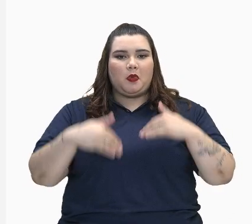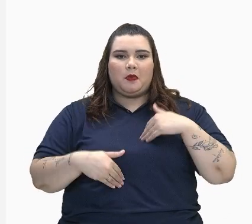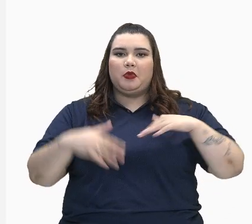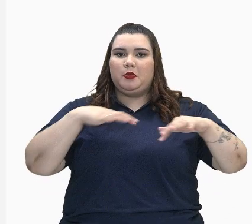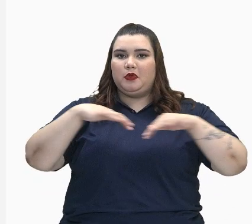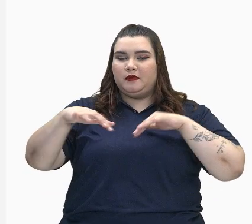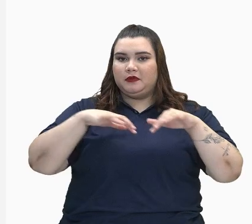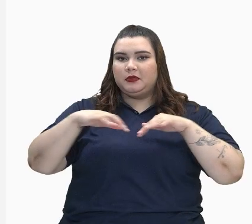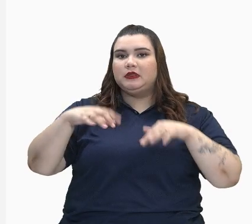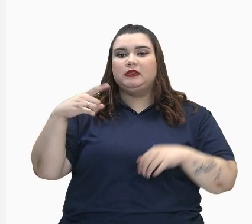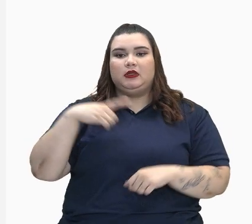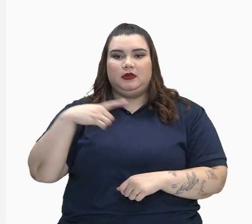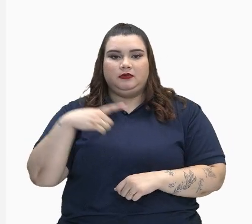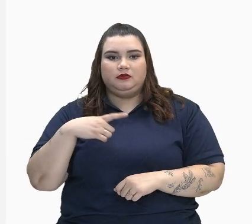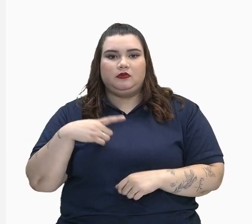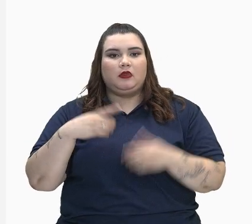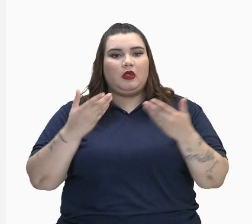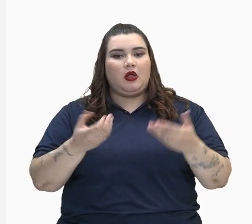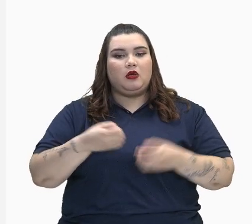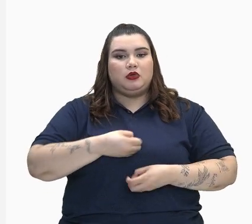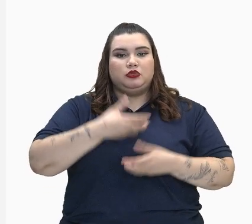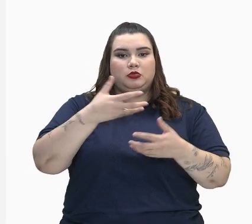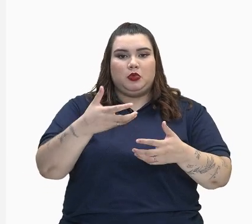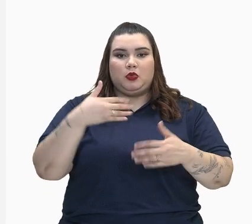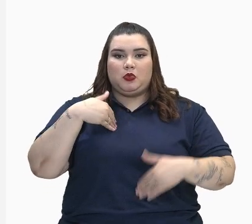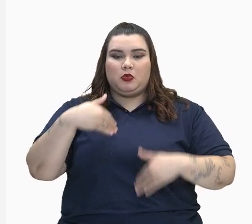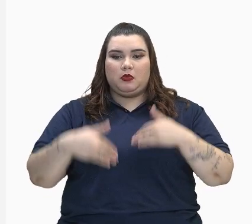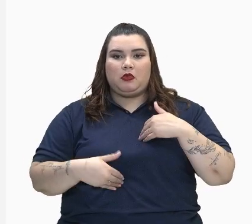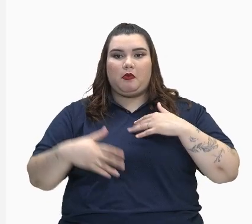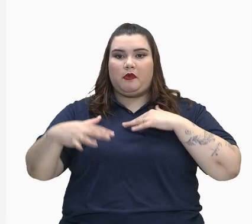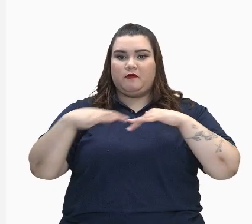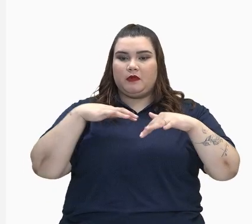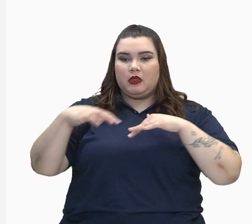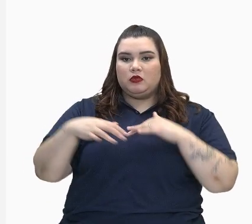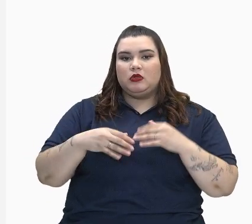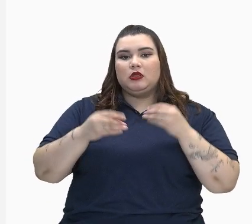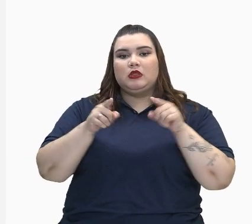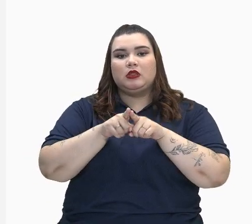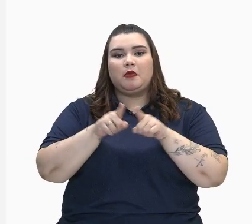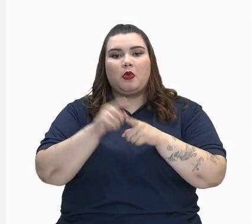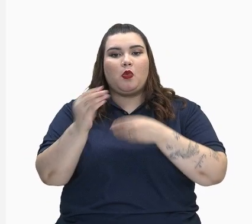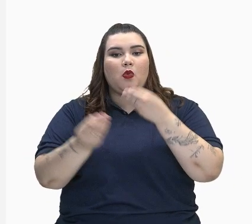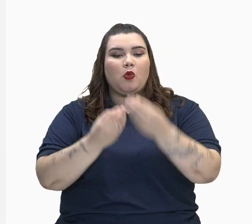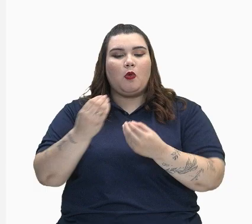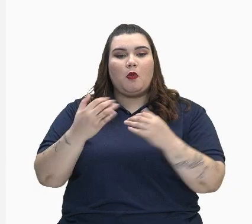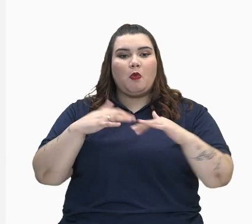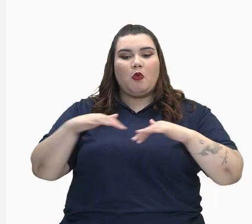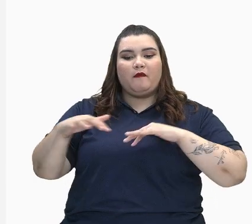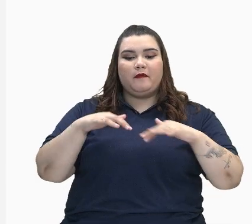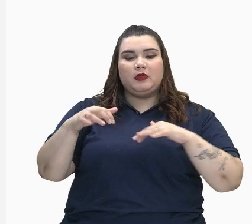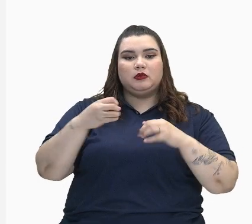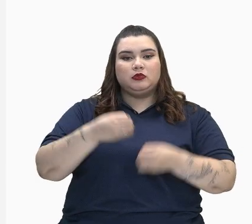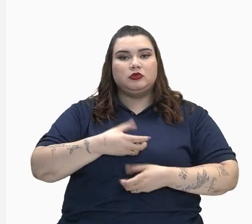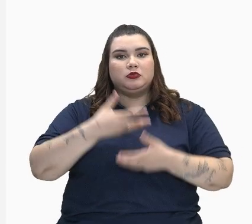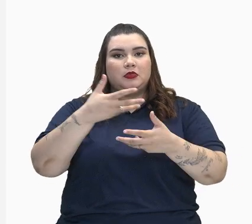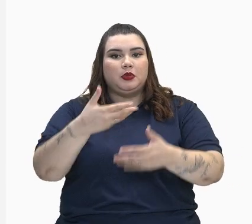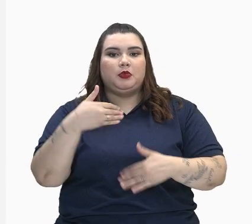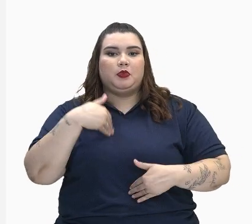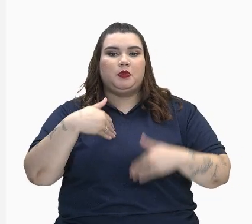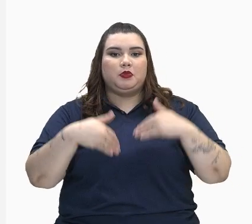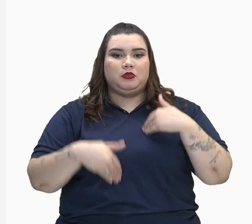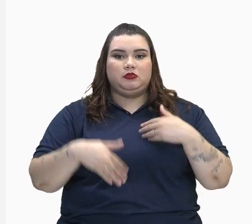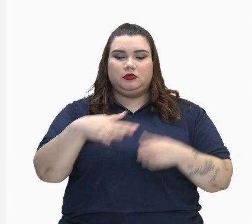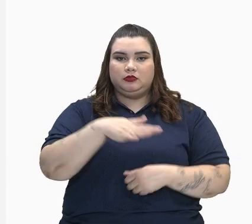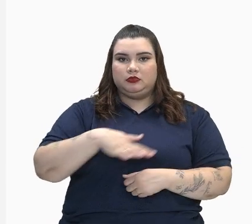ligado ao corpo, sendo a expressão do corpo em movimento e a forma como o corpo se